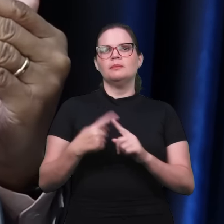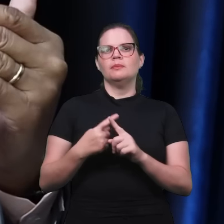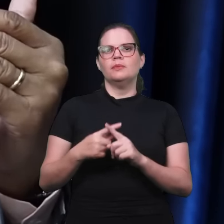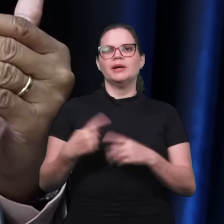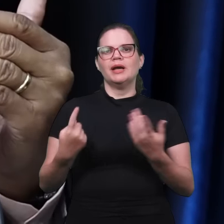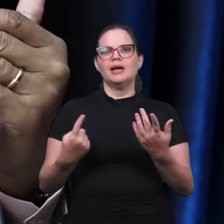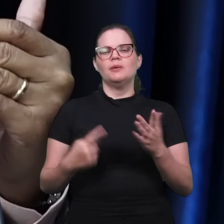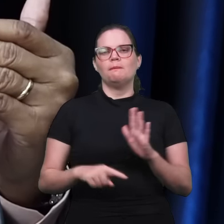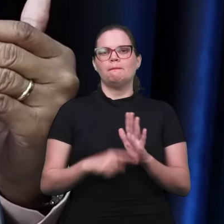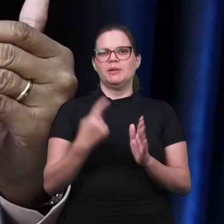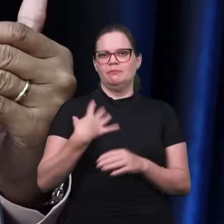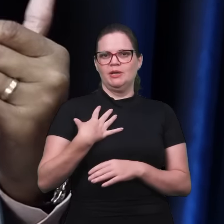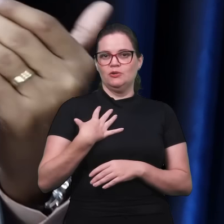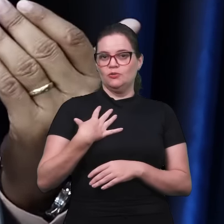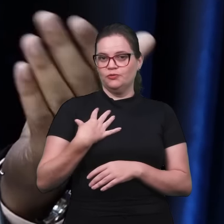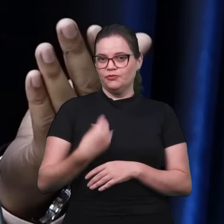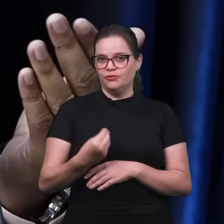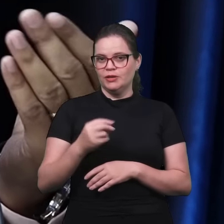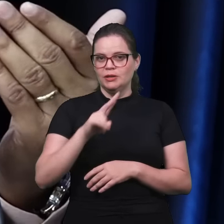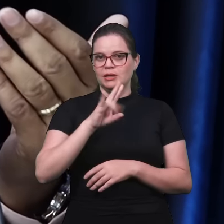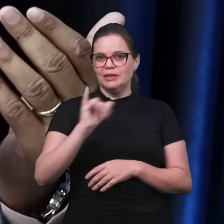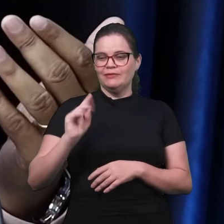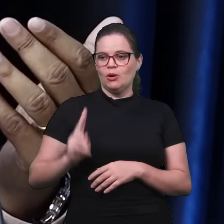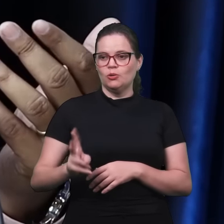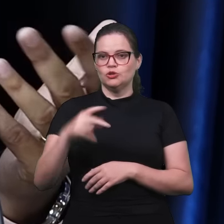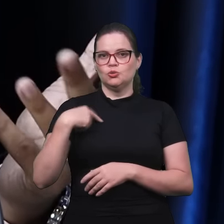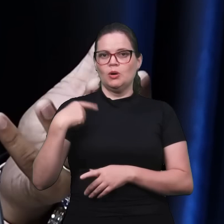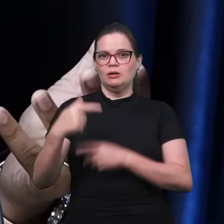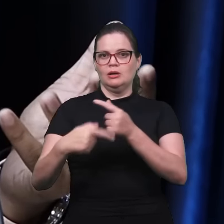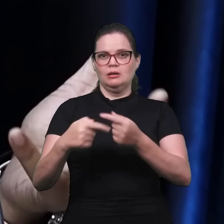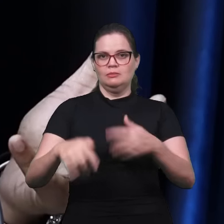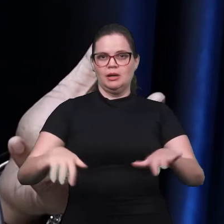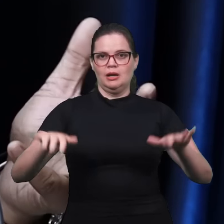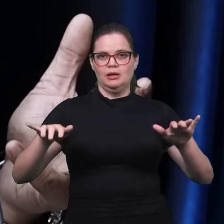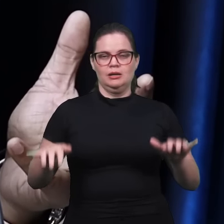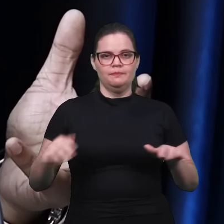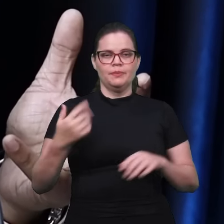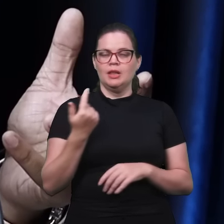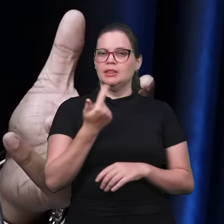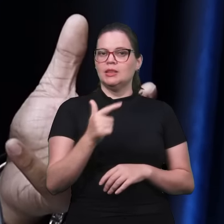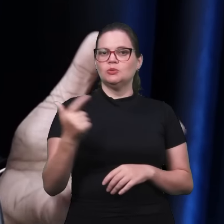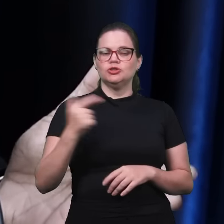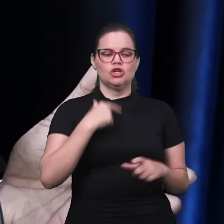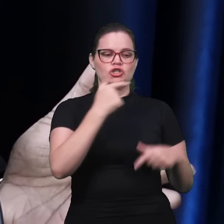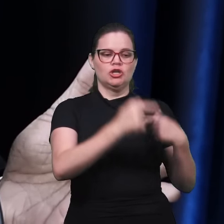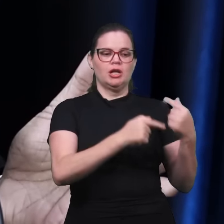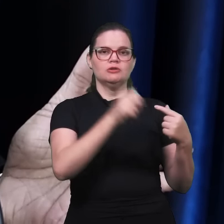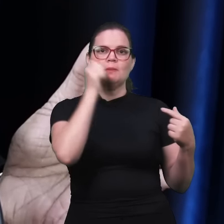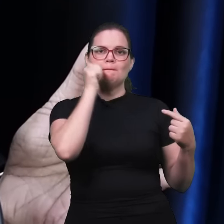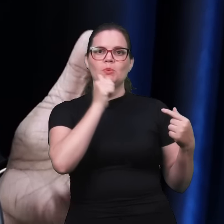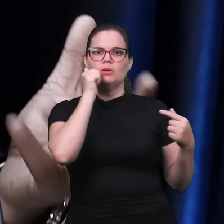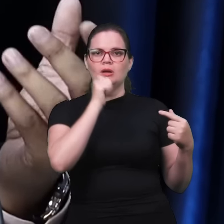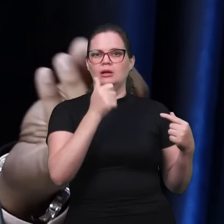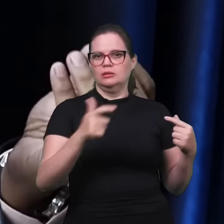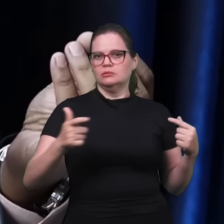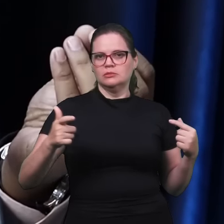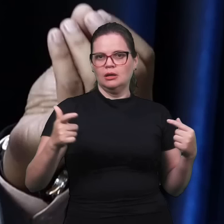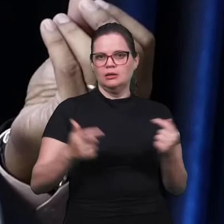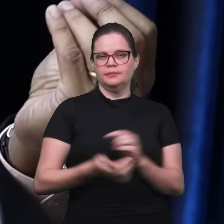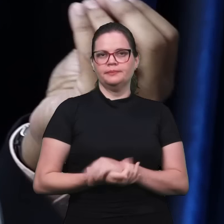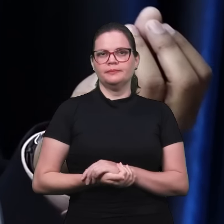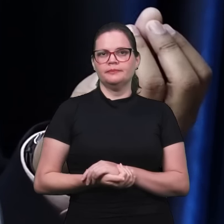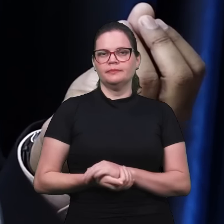que seguiria a linha. Não era comum, não se citava na genealogia mulheres. E nós